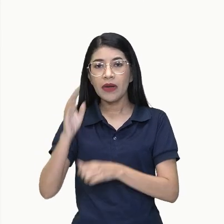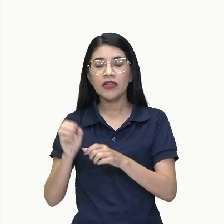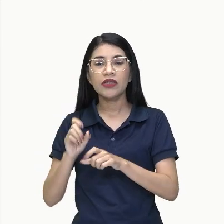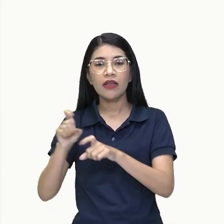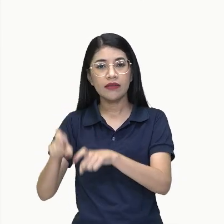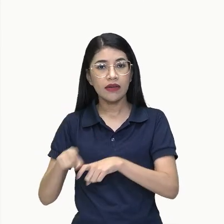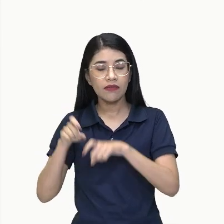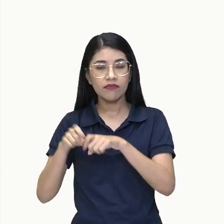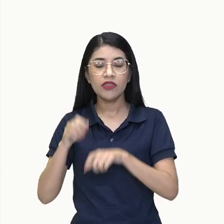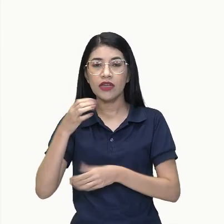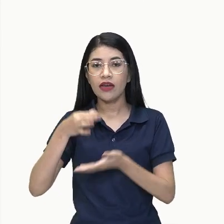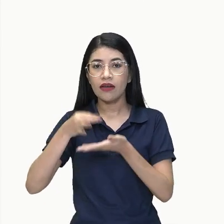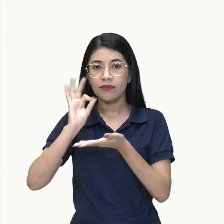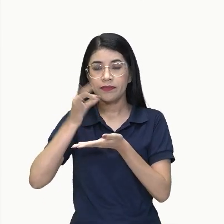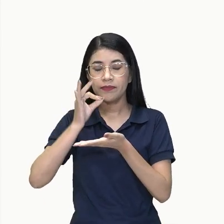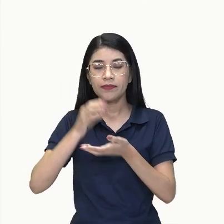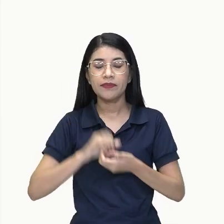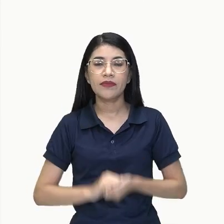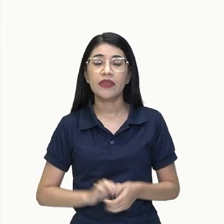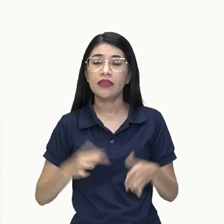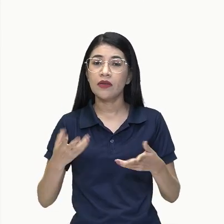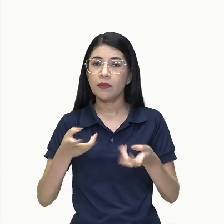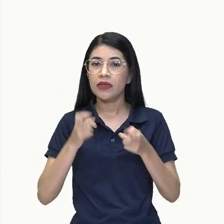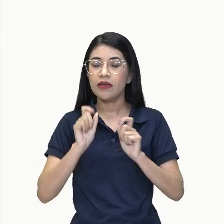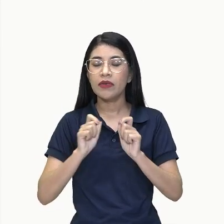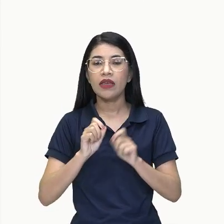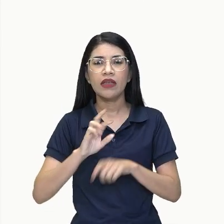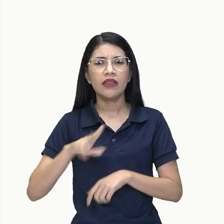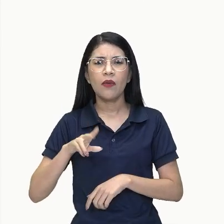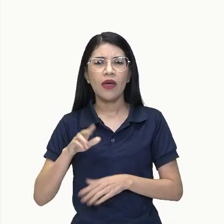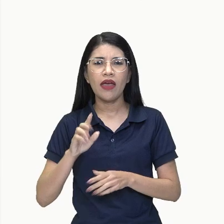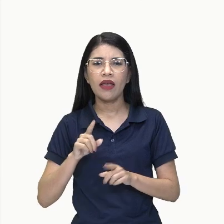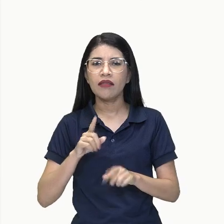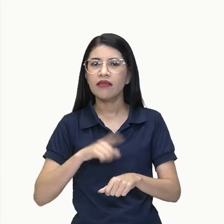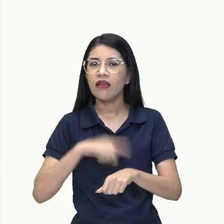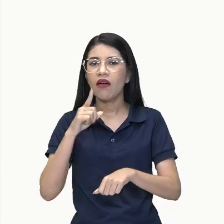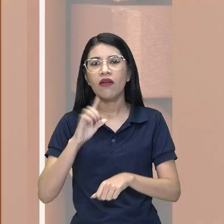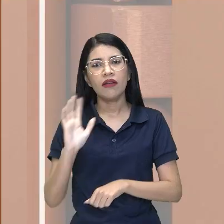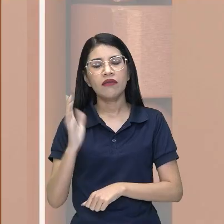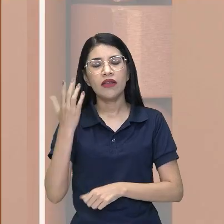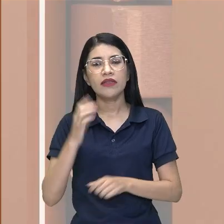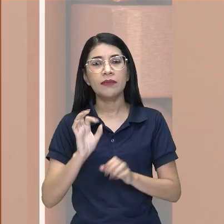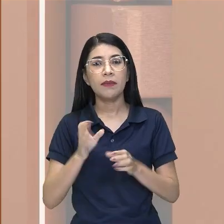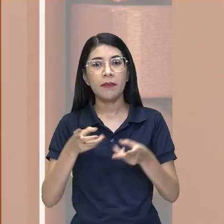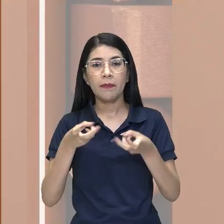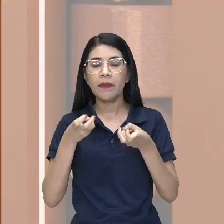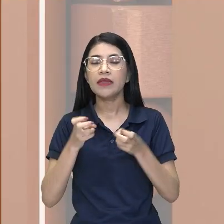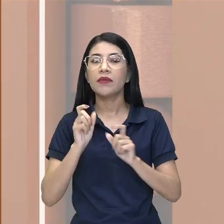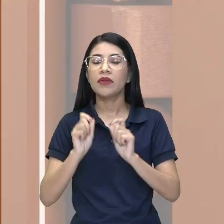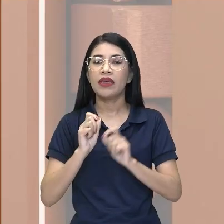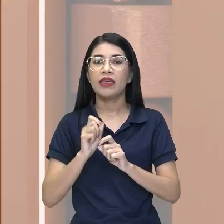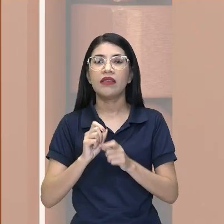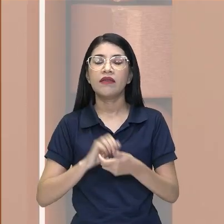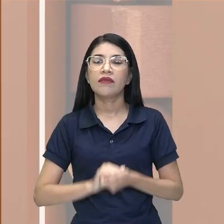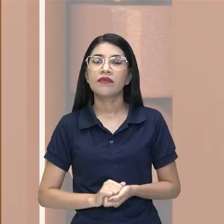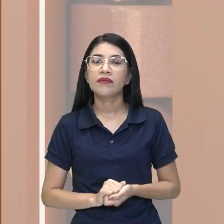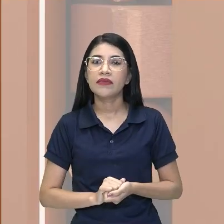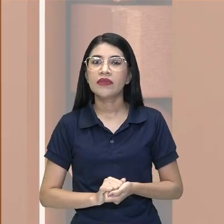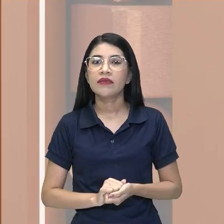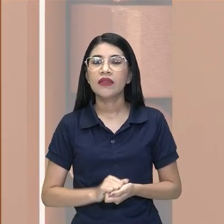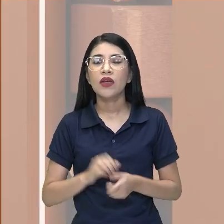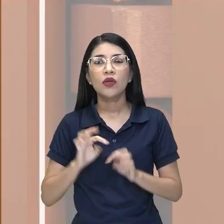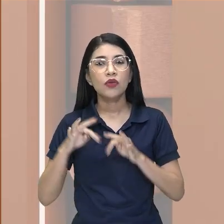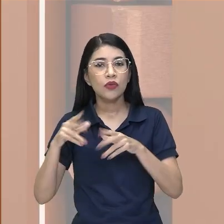café. Então a gente está vendo que nada é por acaso. Galera, prestem atenção. Nada vem do nada. Nada é por